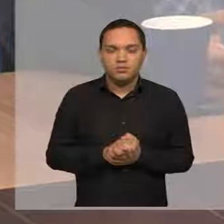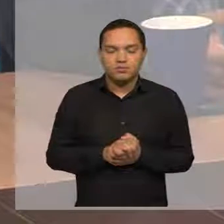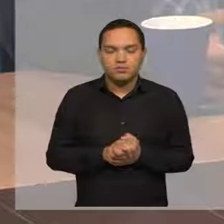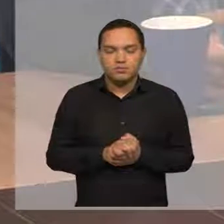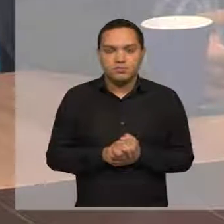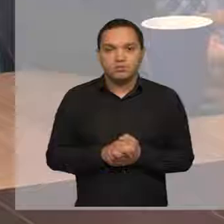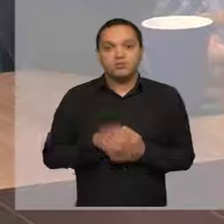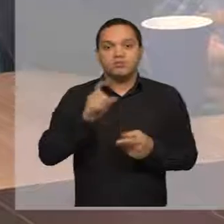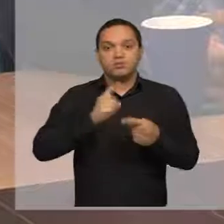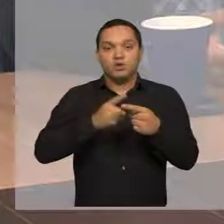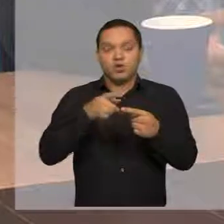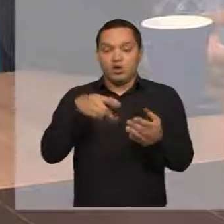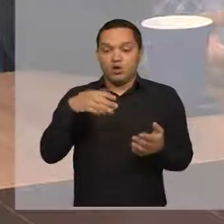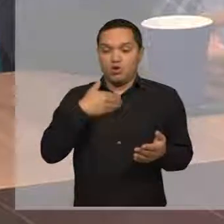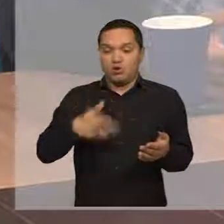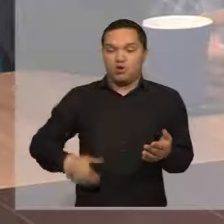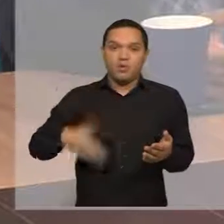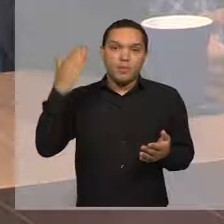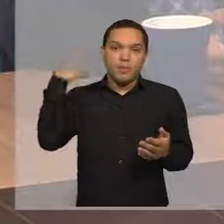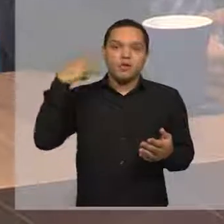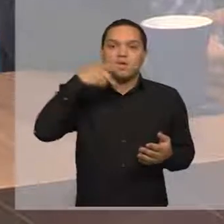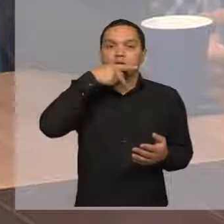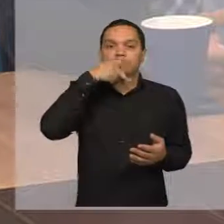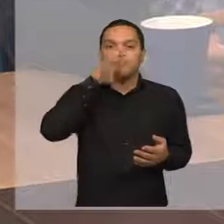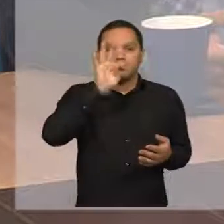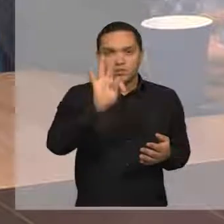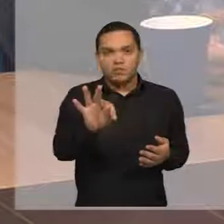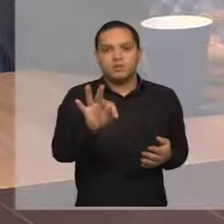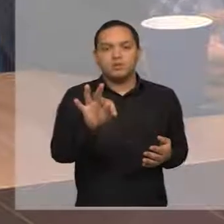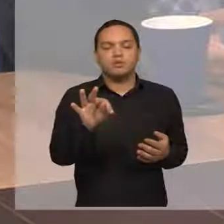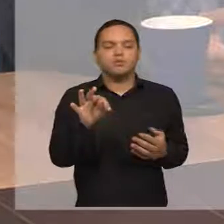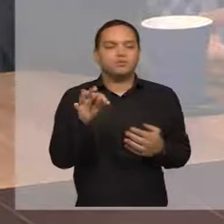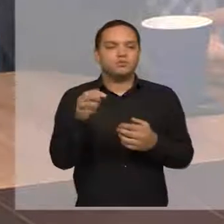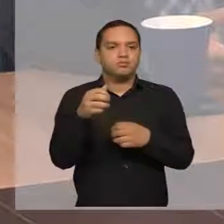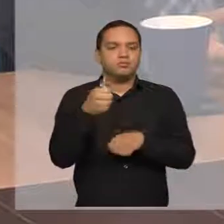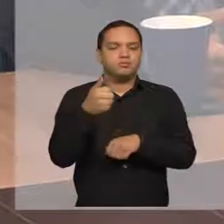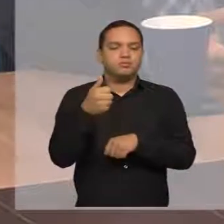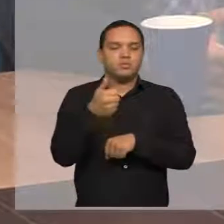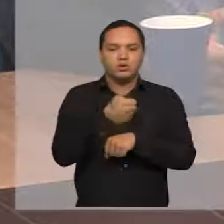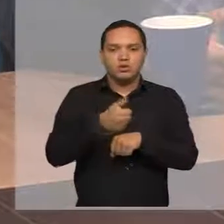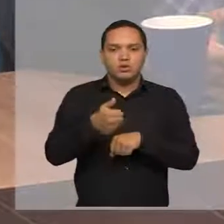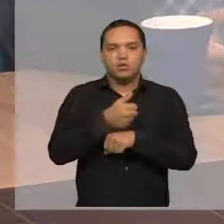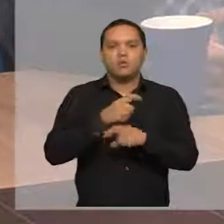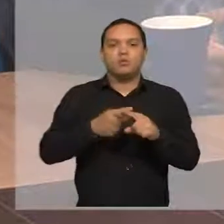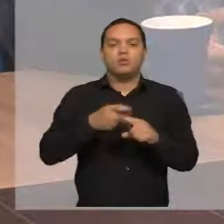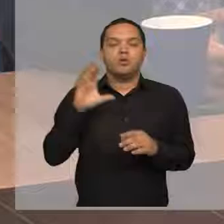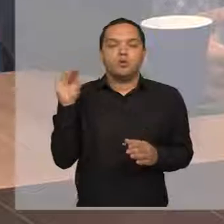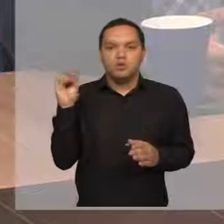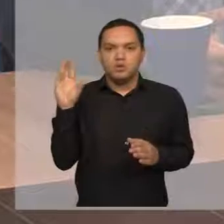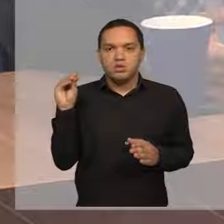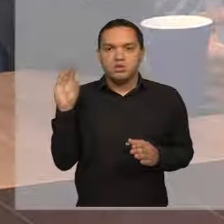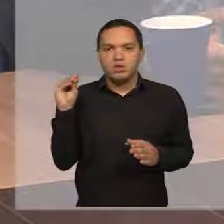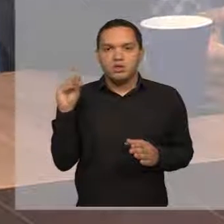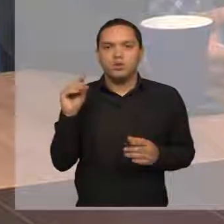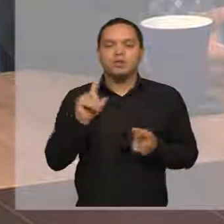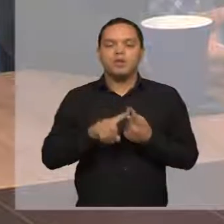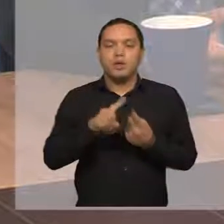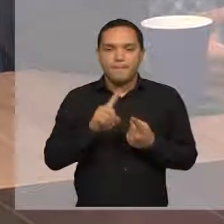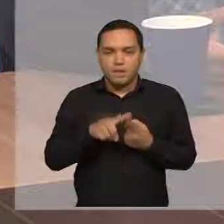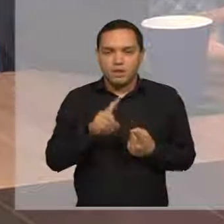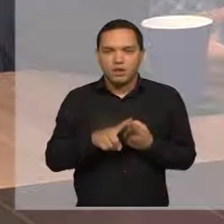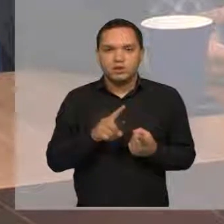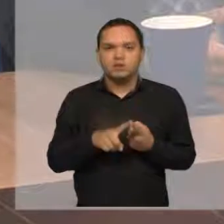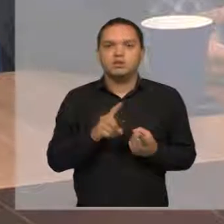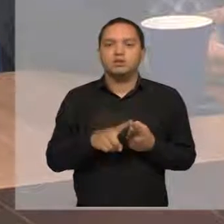onde o governo anterior, o governo petista, tinha melhor penetração, onde o próprio Ciro Gomes, como candidato, teve